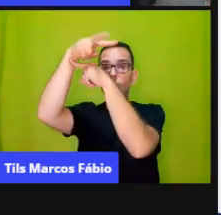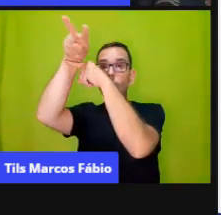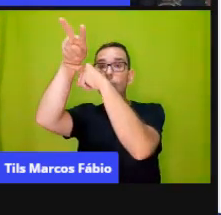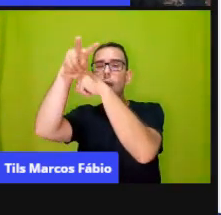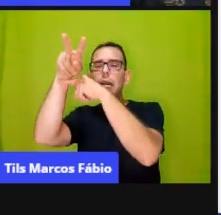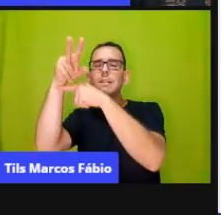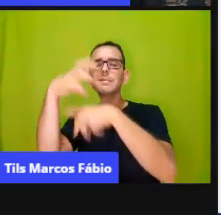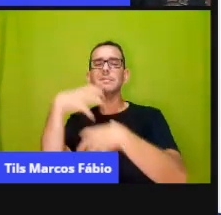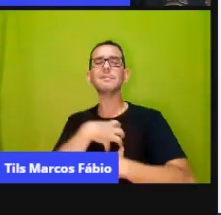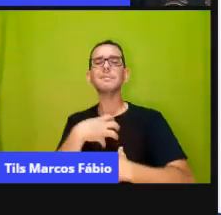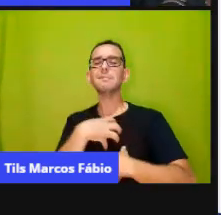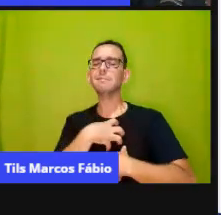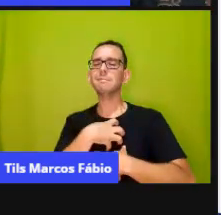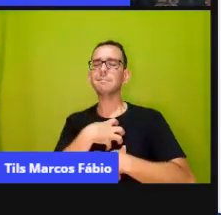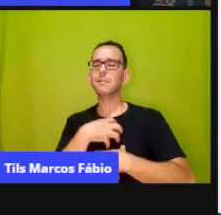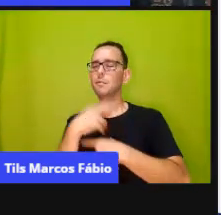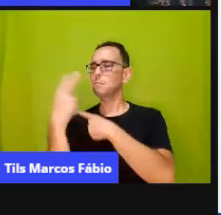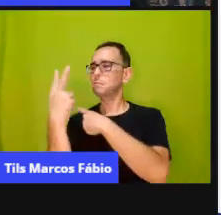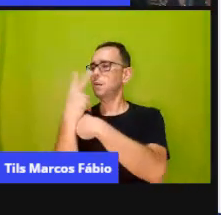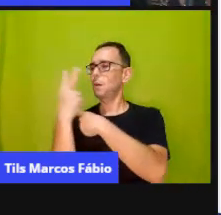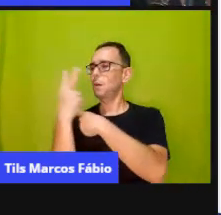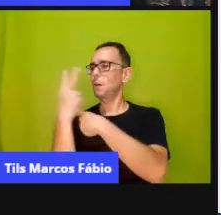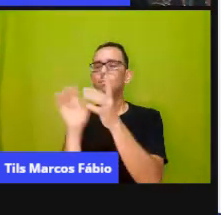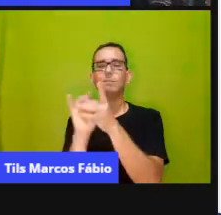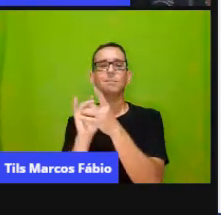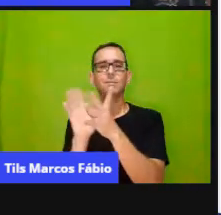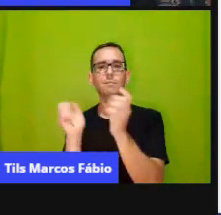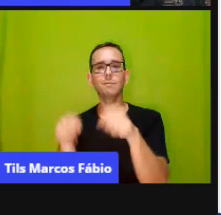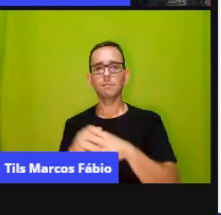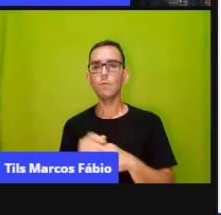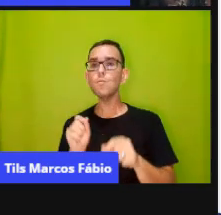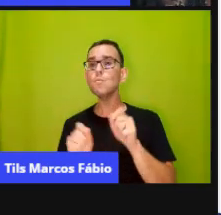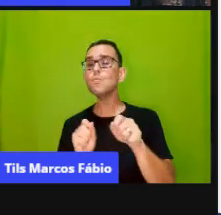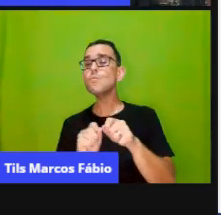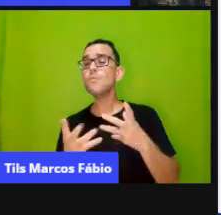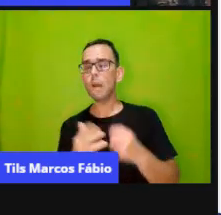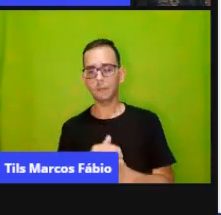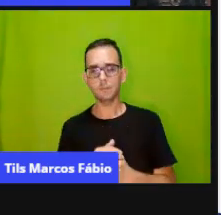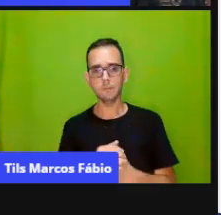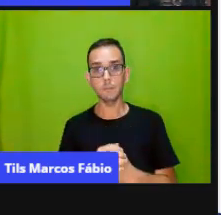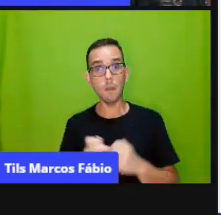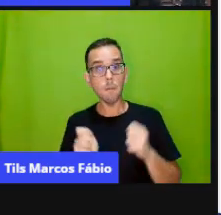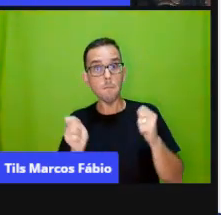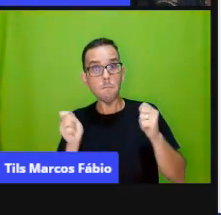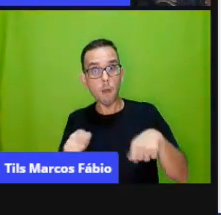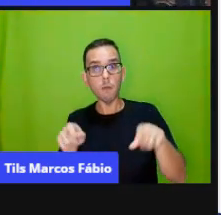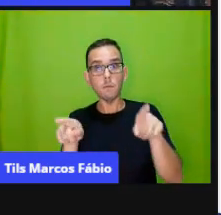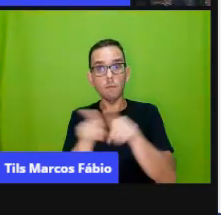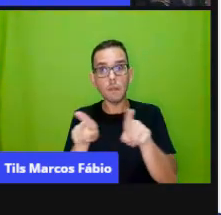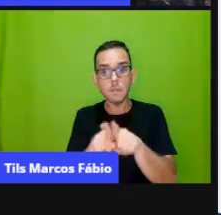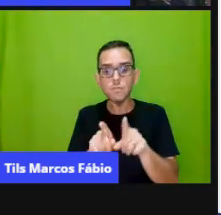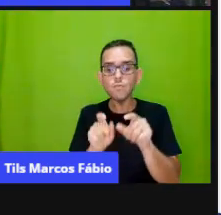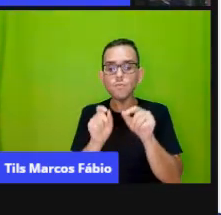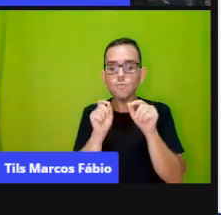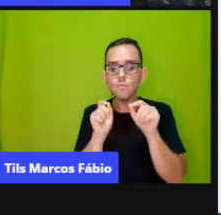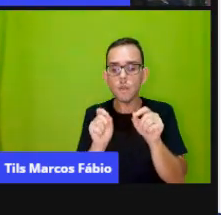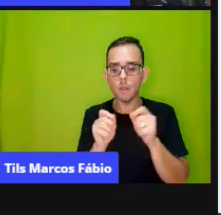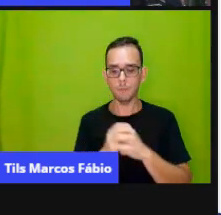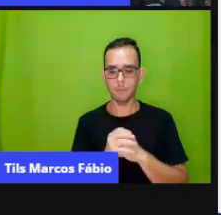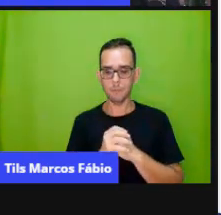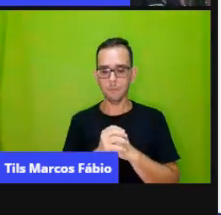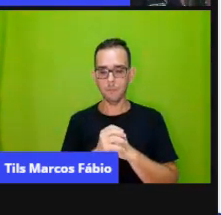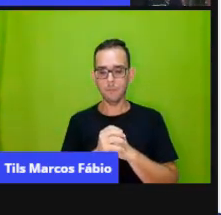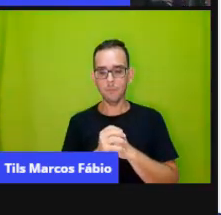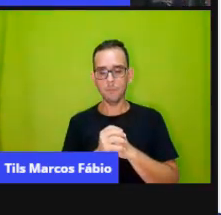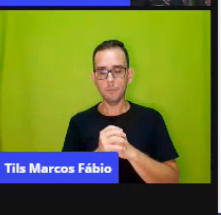mais protegidos. Então, o que eu faço? Eu posso ou utilizar esses objetos, ou eu posso, na